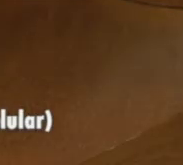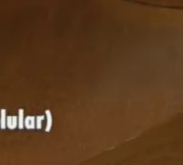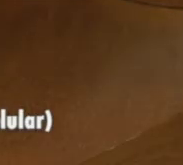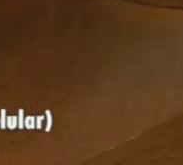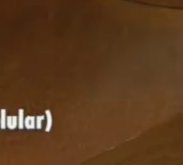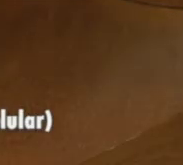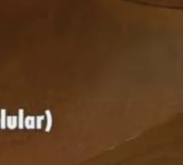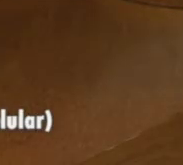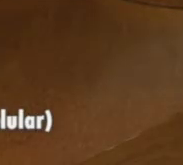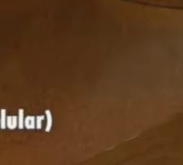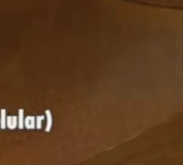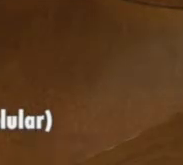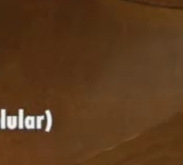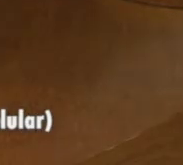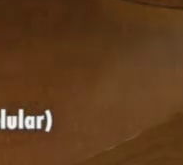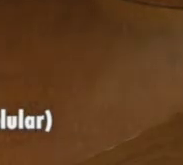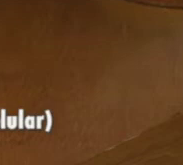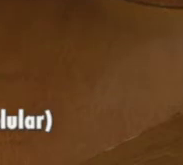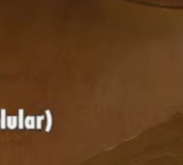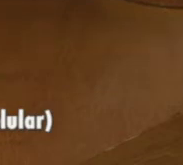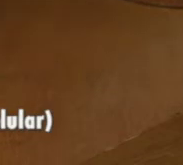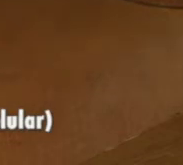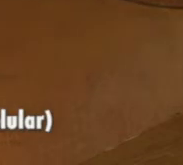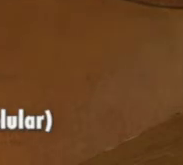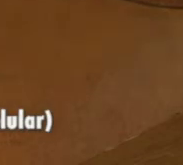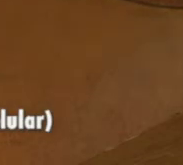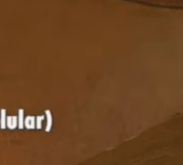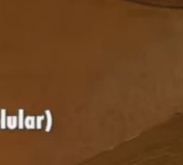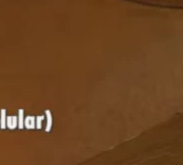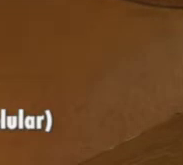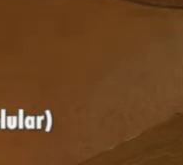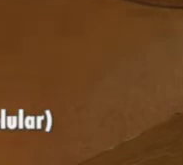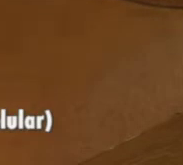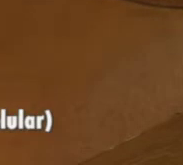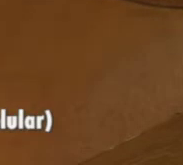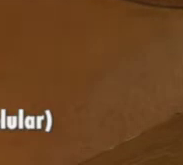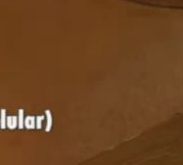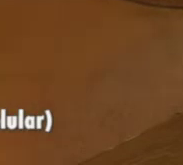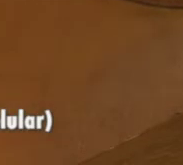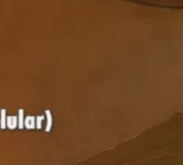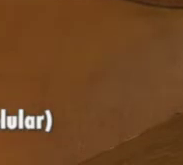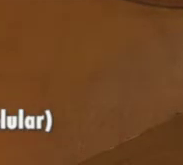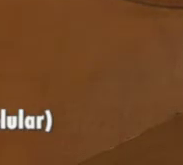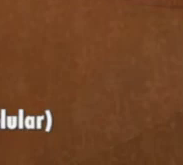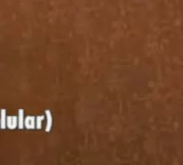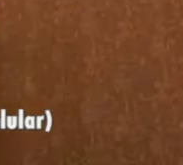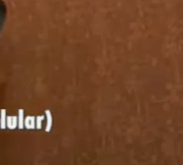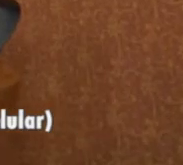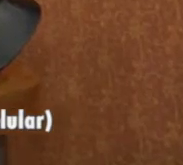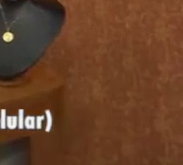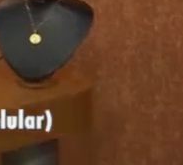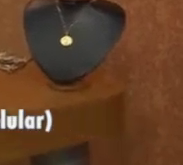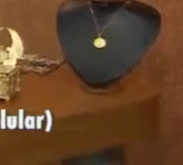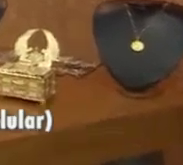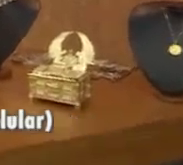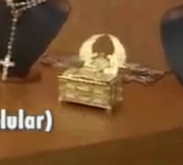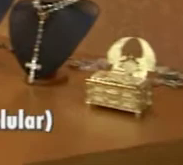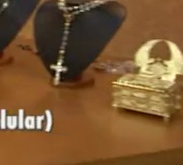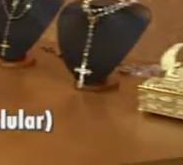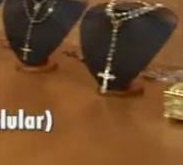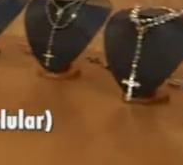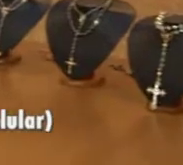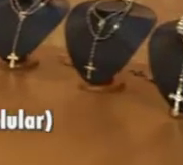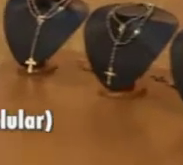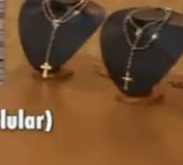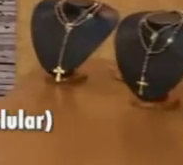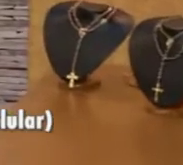11 3075-6850, pode ligar, tirar suas dúvidas e tudo em até 12 vezes no cartão. Muito obrigado de todo o coração por